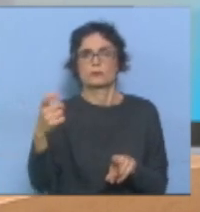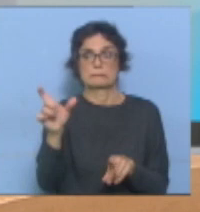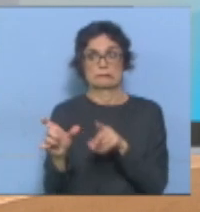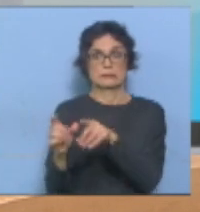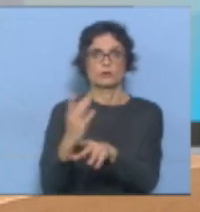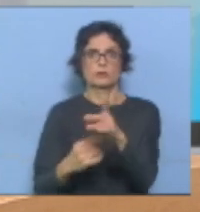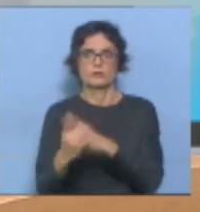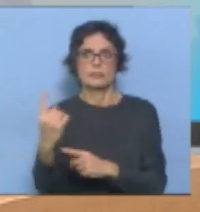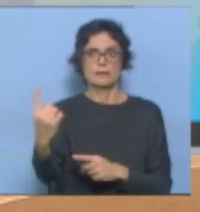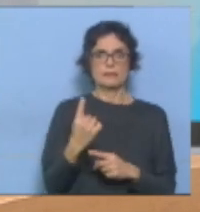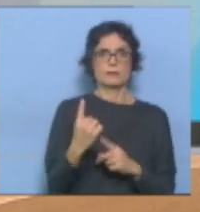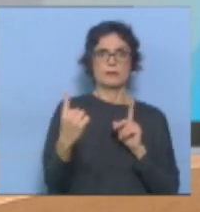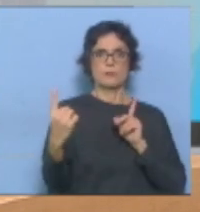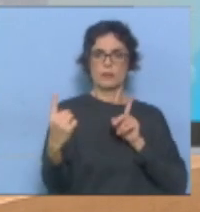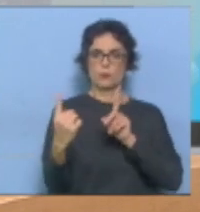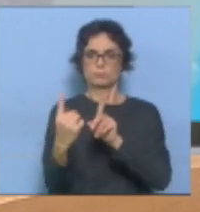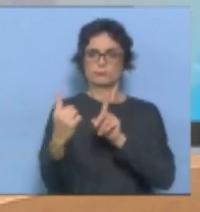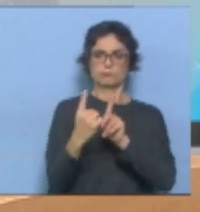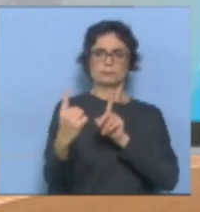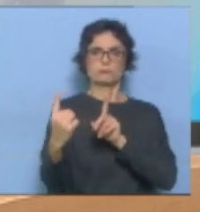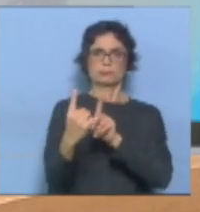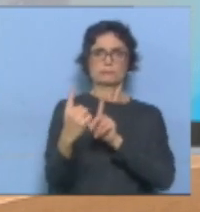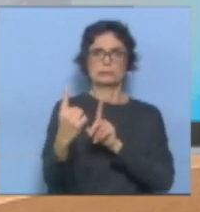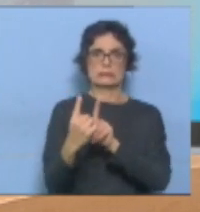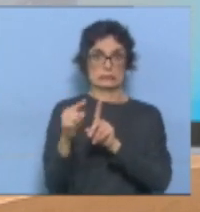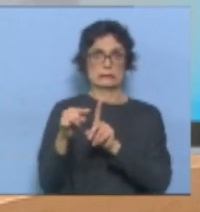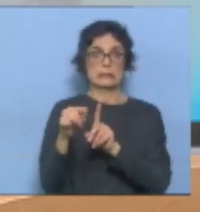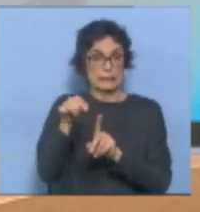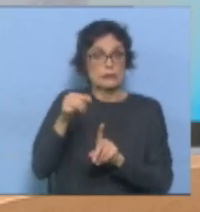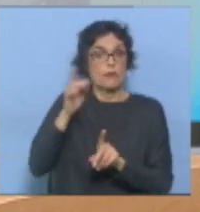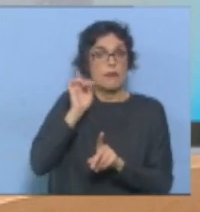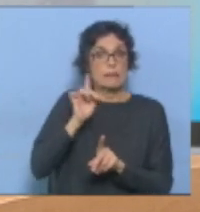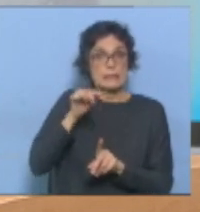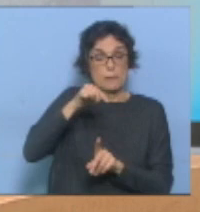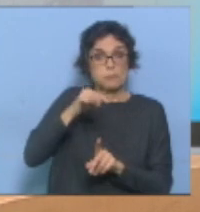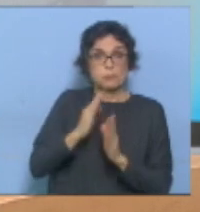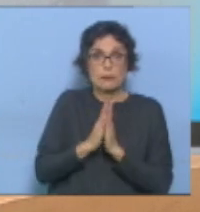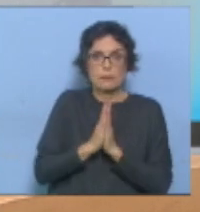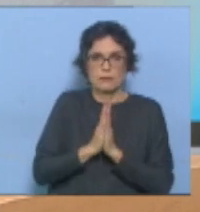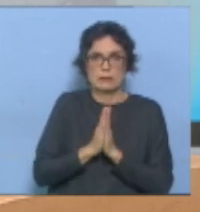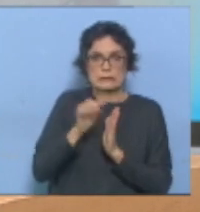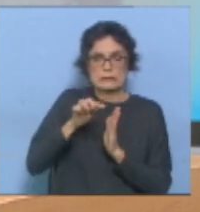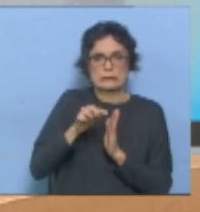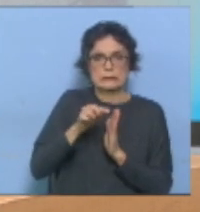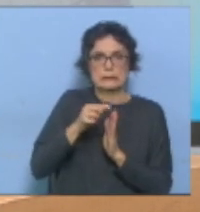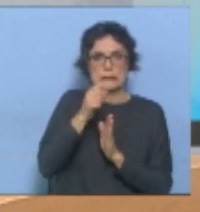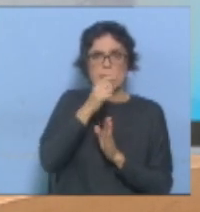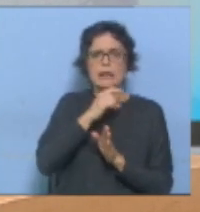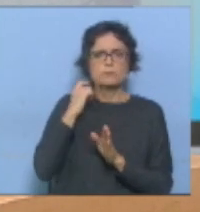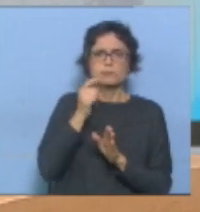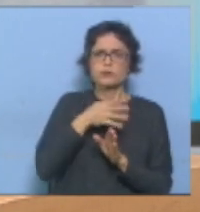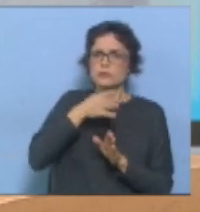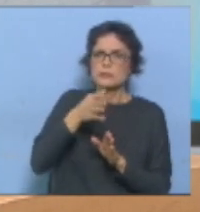expectativas. E, portanto, é preciso, dentro da Igreja, é preciso que os priores, que os agentes pastorais digam claramente: